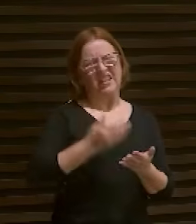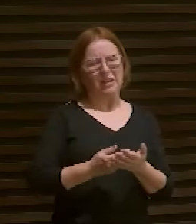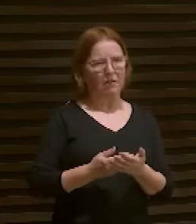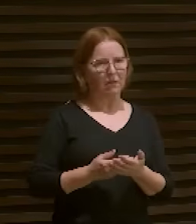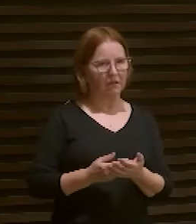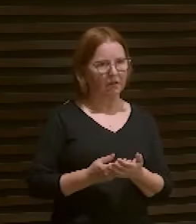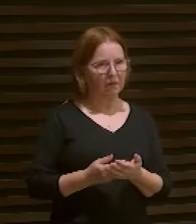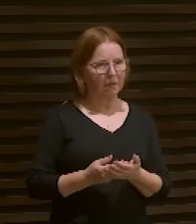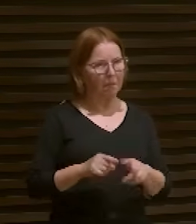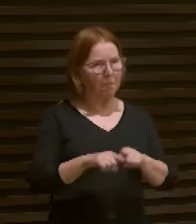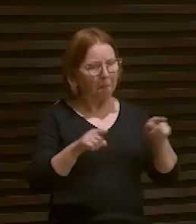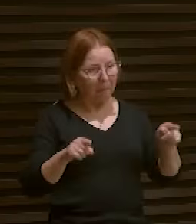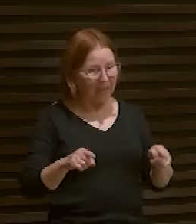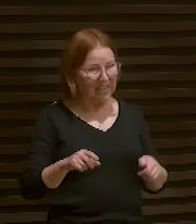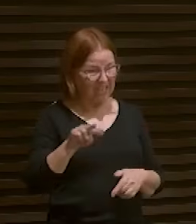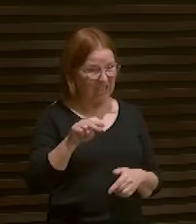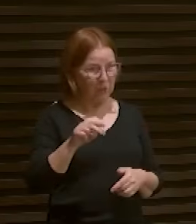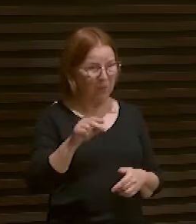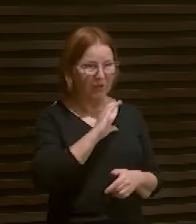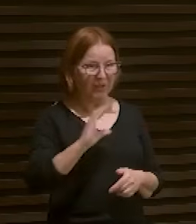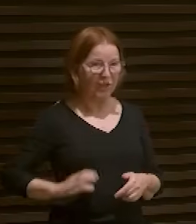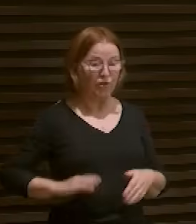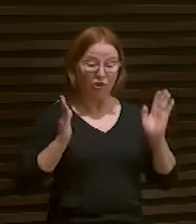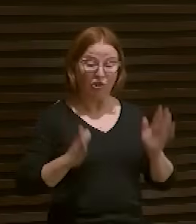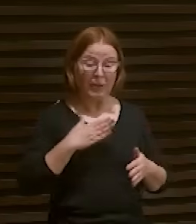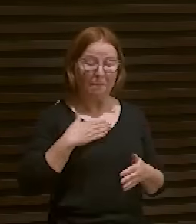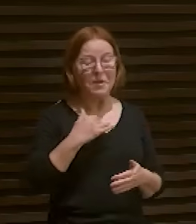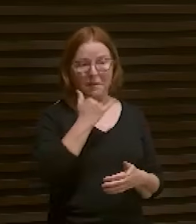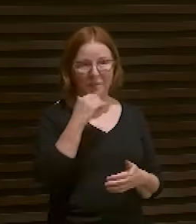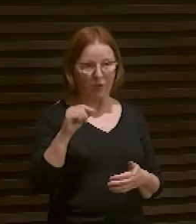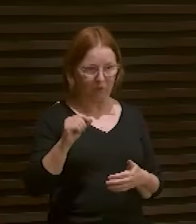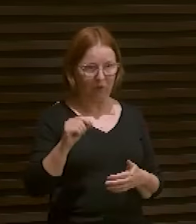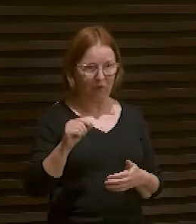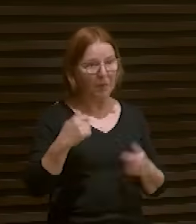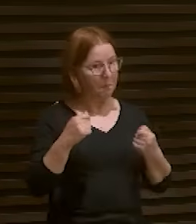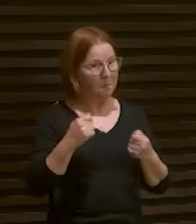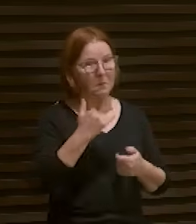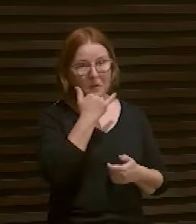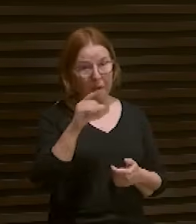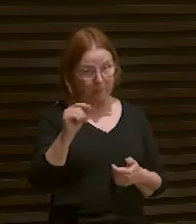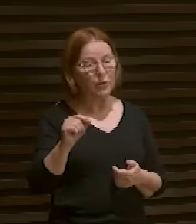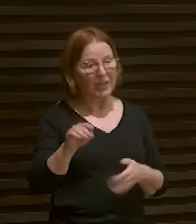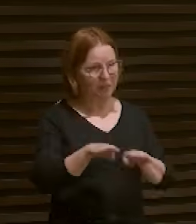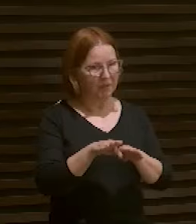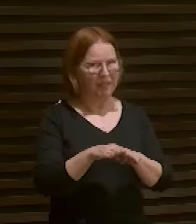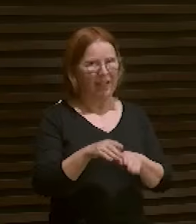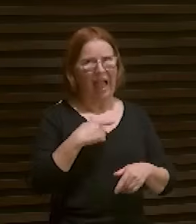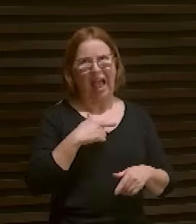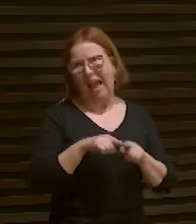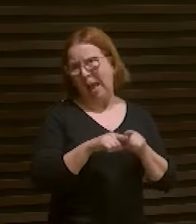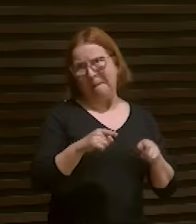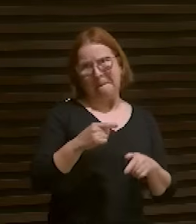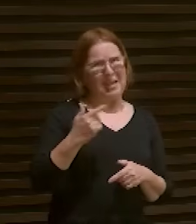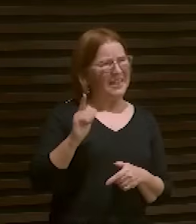em Cristo me perdoou, perdoai vós também. Ah, mas eu não consigo perdoar igual Jesus. Você